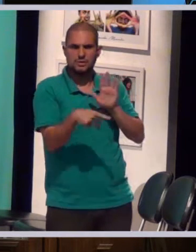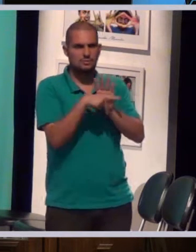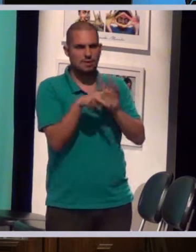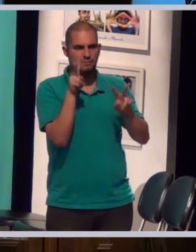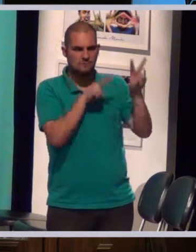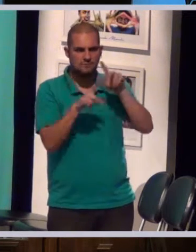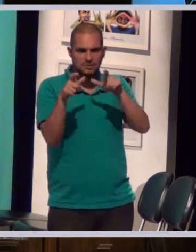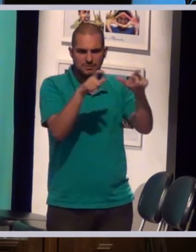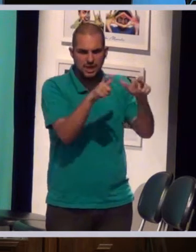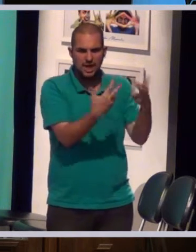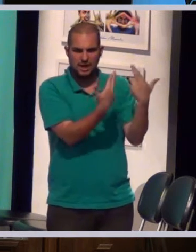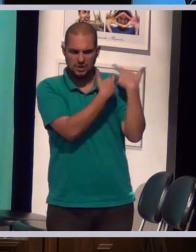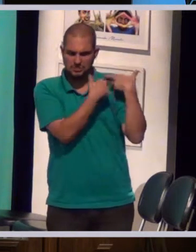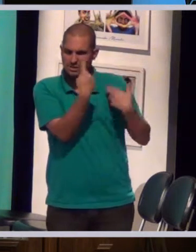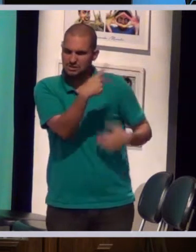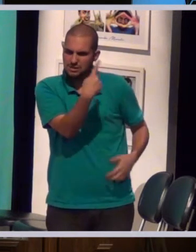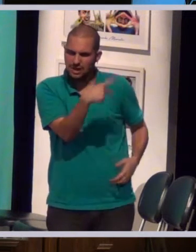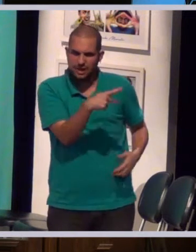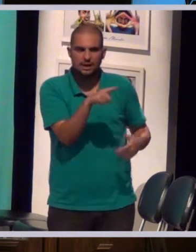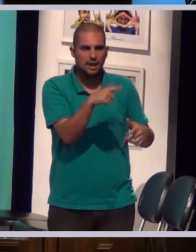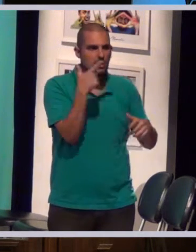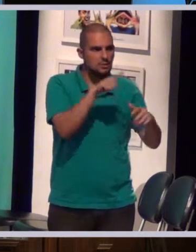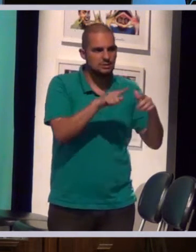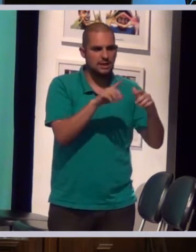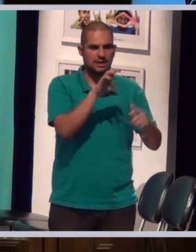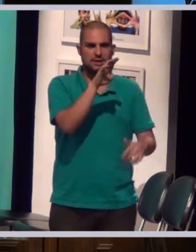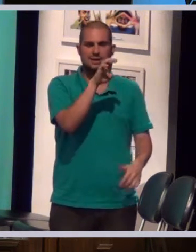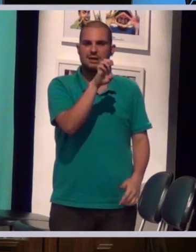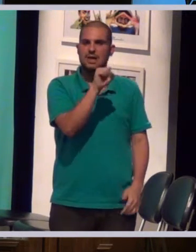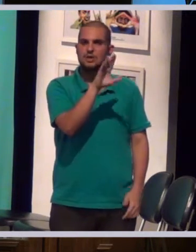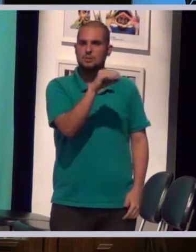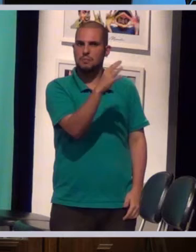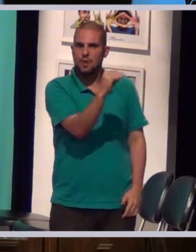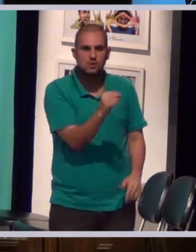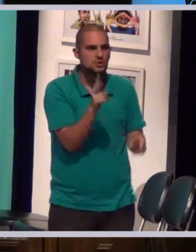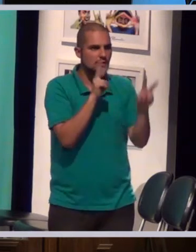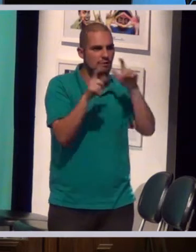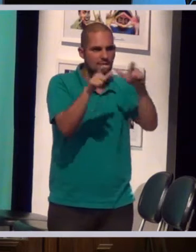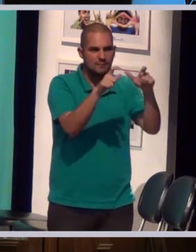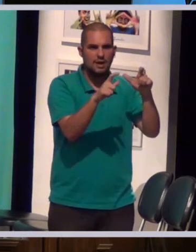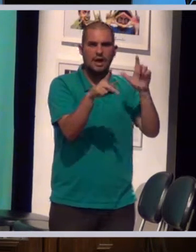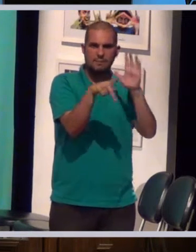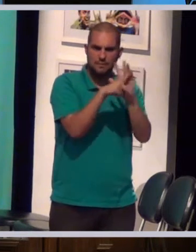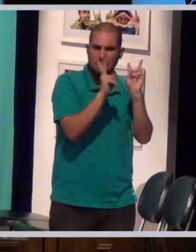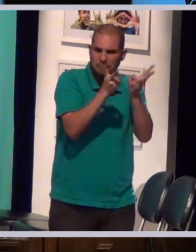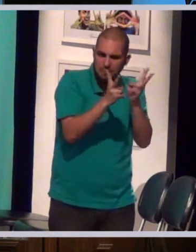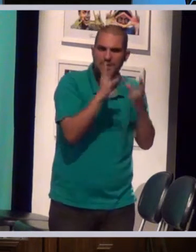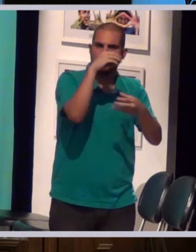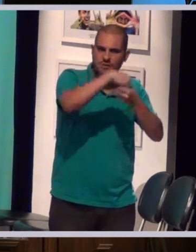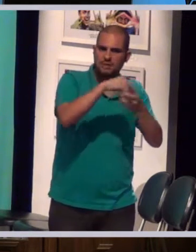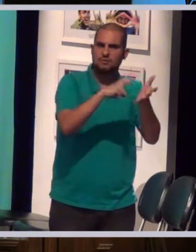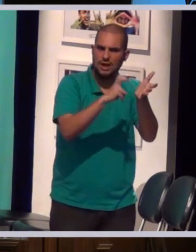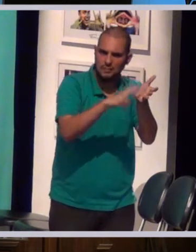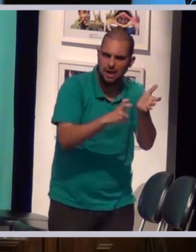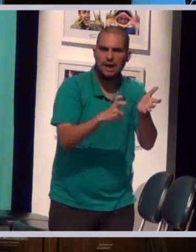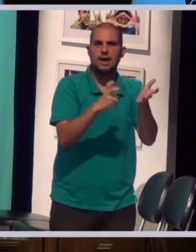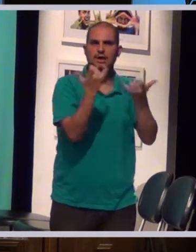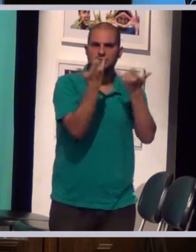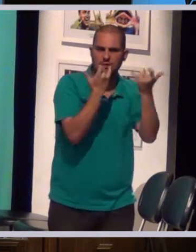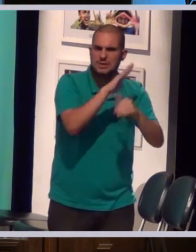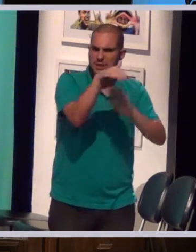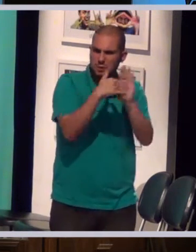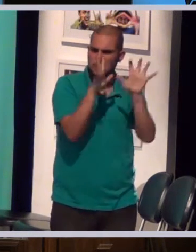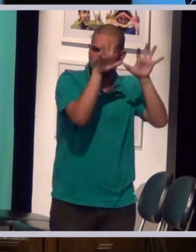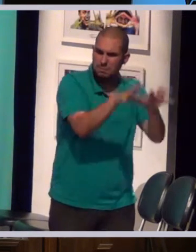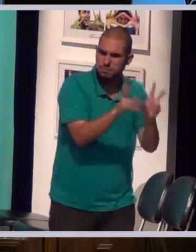o responsável por embasar a produção, a compreensão de linguagem, o desenvolvimento de vocabulário? Né? Essa é uma questão a